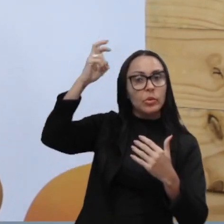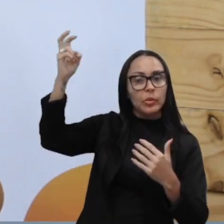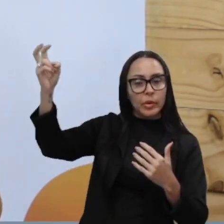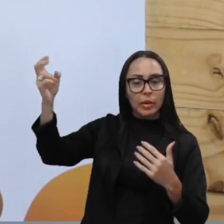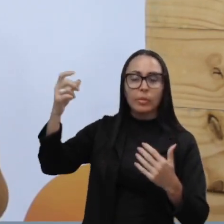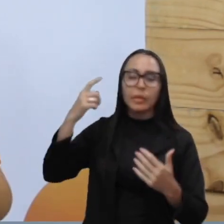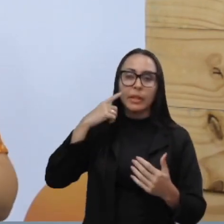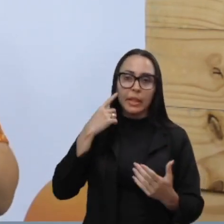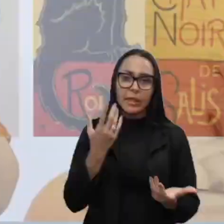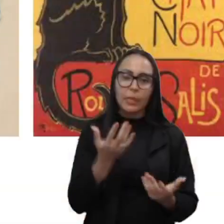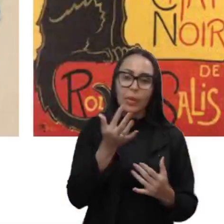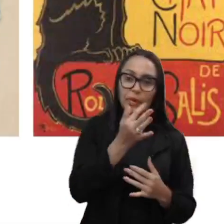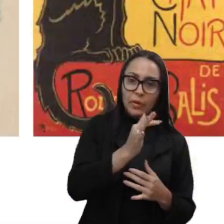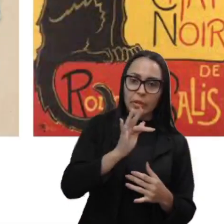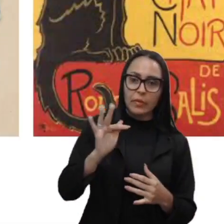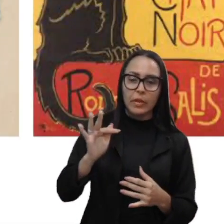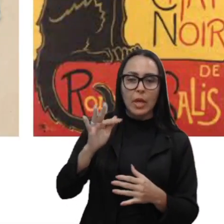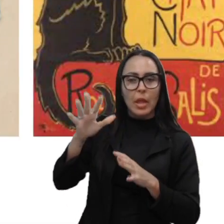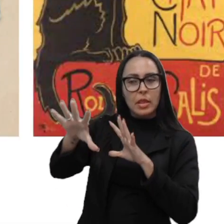na França capturou bem